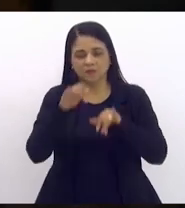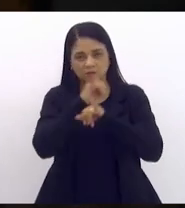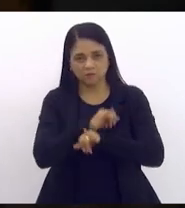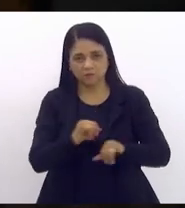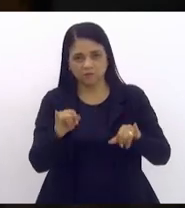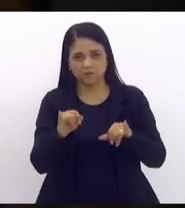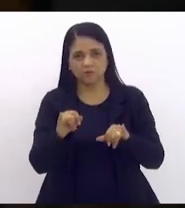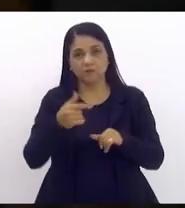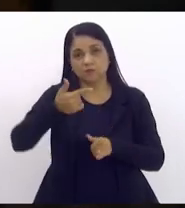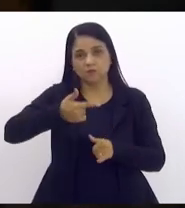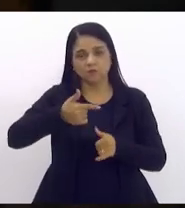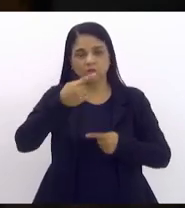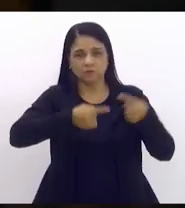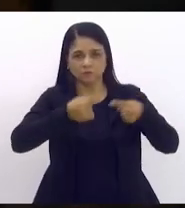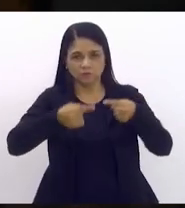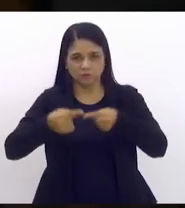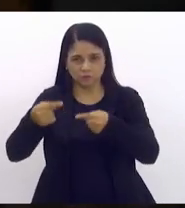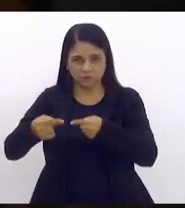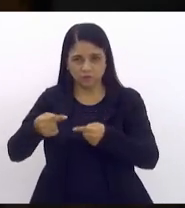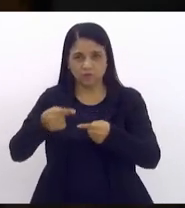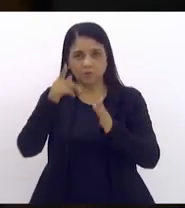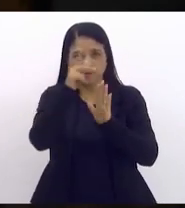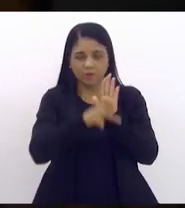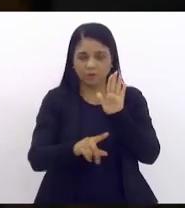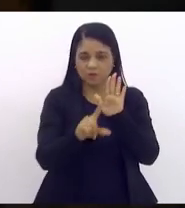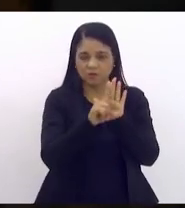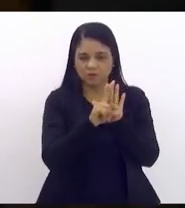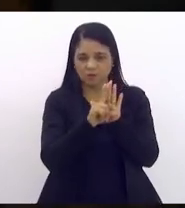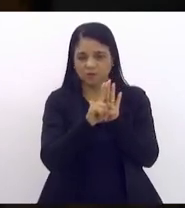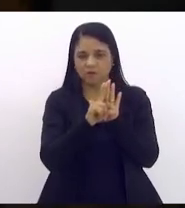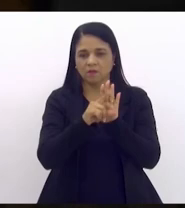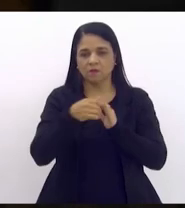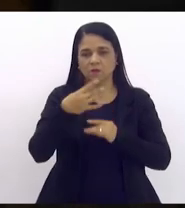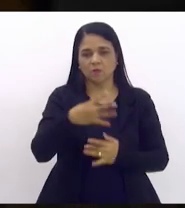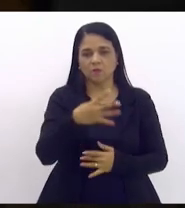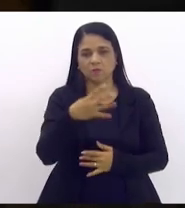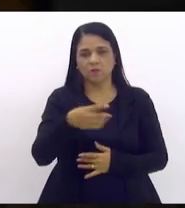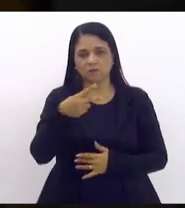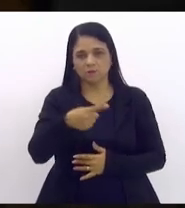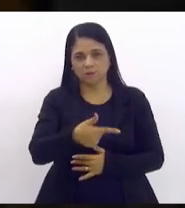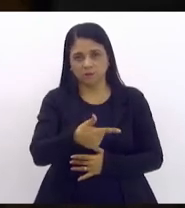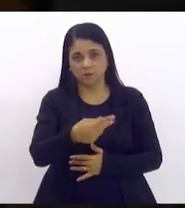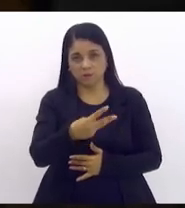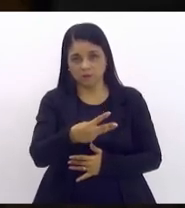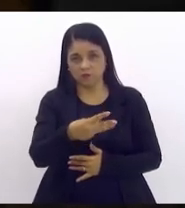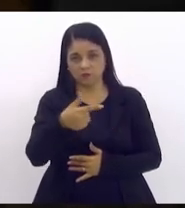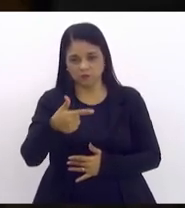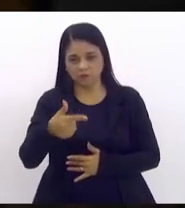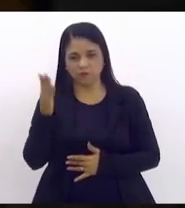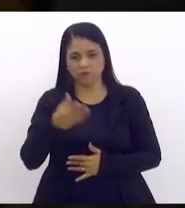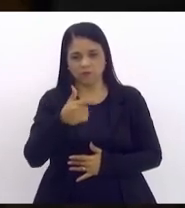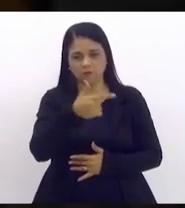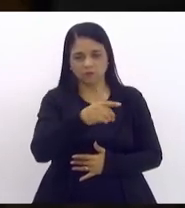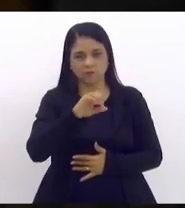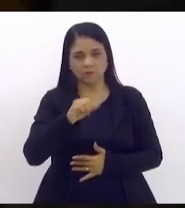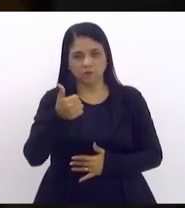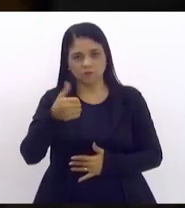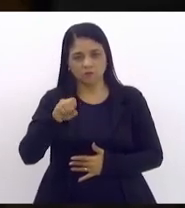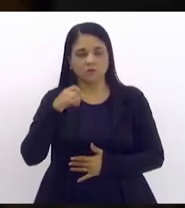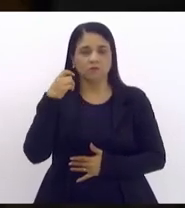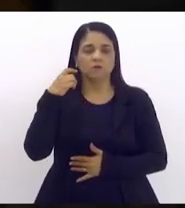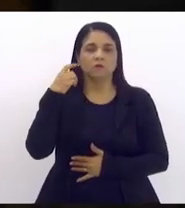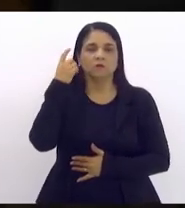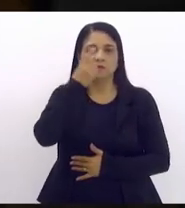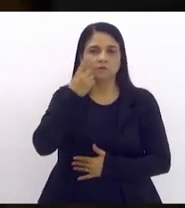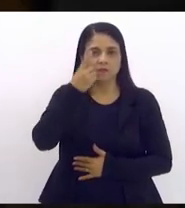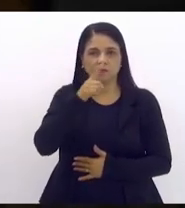Anuncio, em segunda discussão, projeto de lei 4432 de 2018, de autoria da deputada Zeidan,